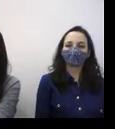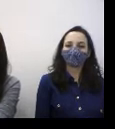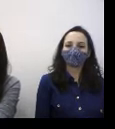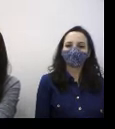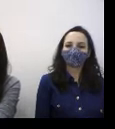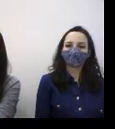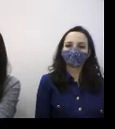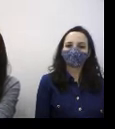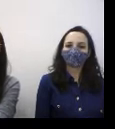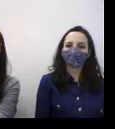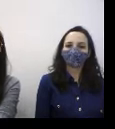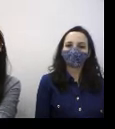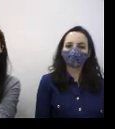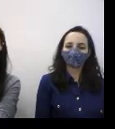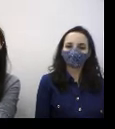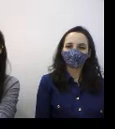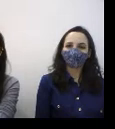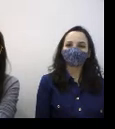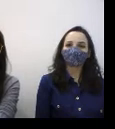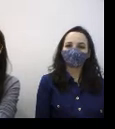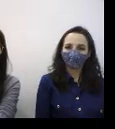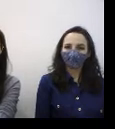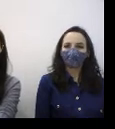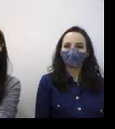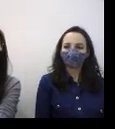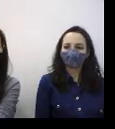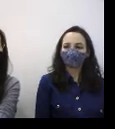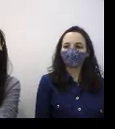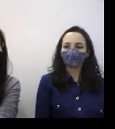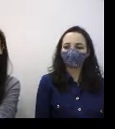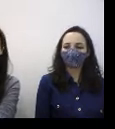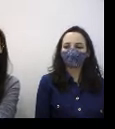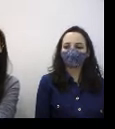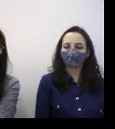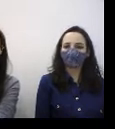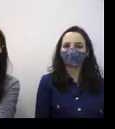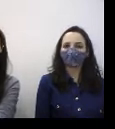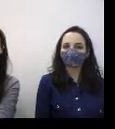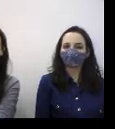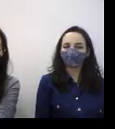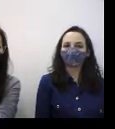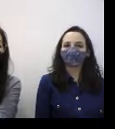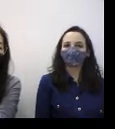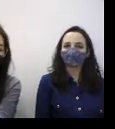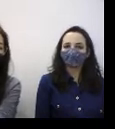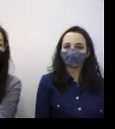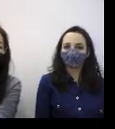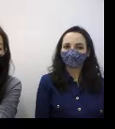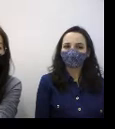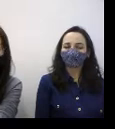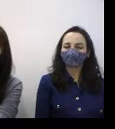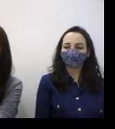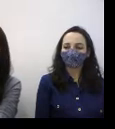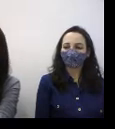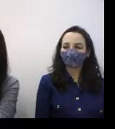Então, a regulação do sono também é importante, a gente se atentar a uma quantidade suficiente para que a gente